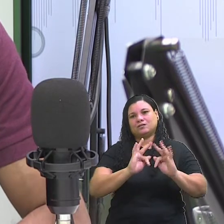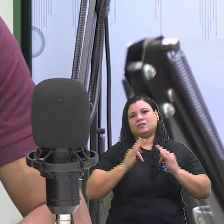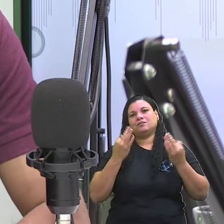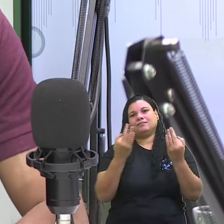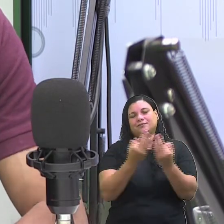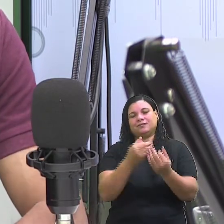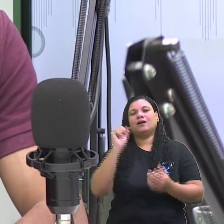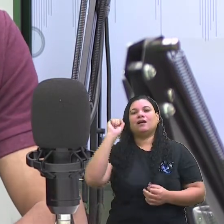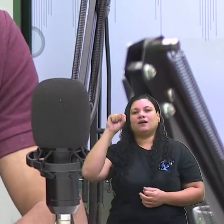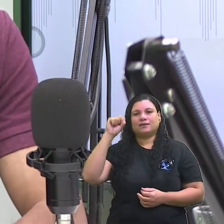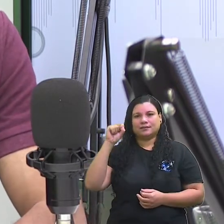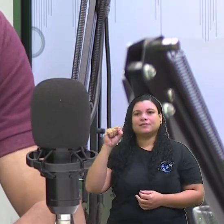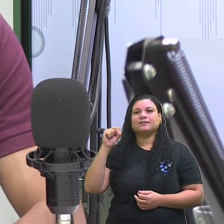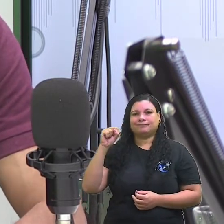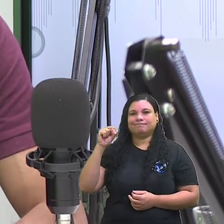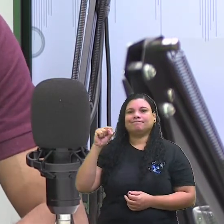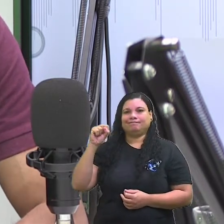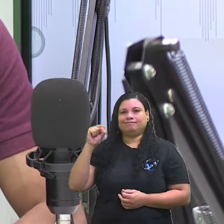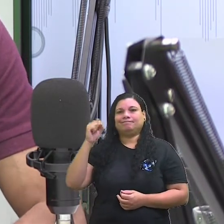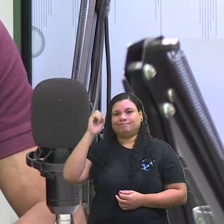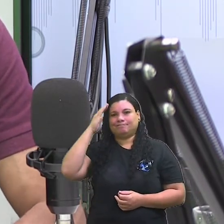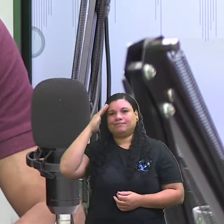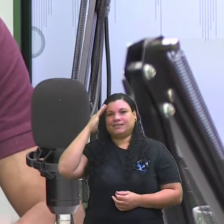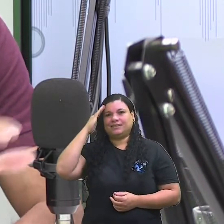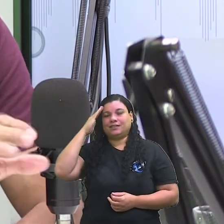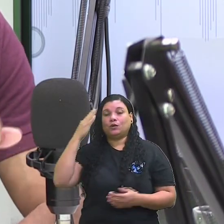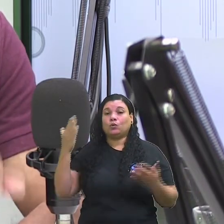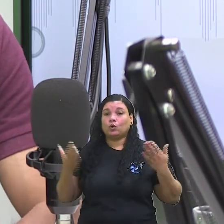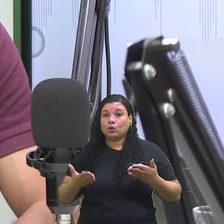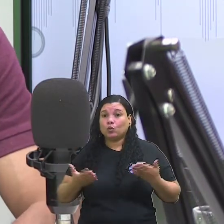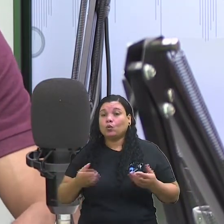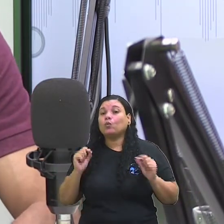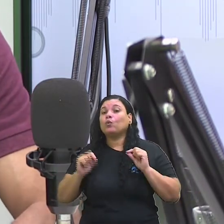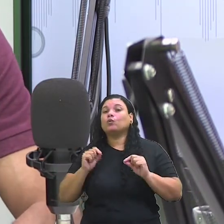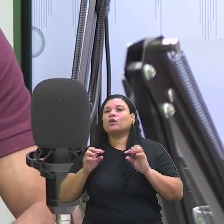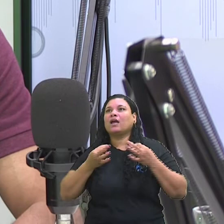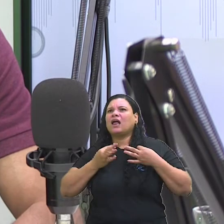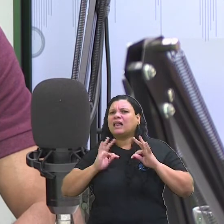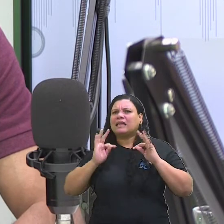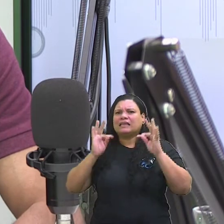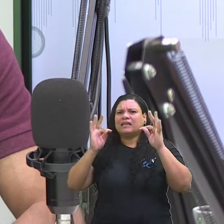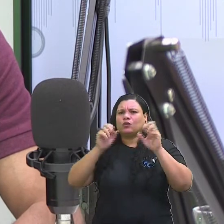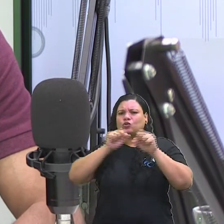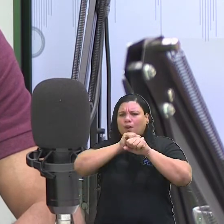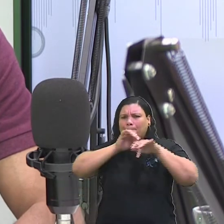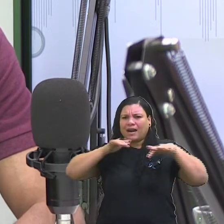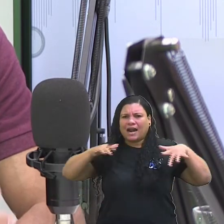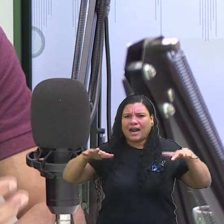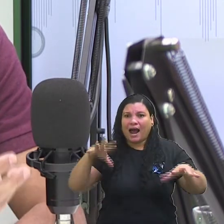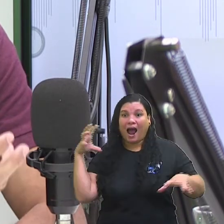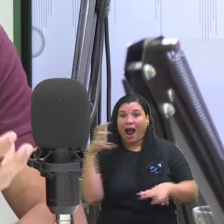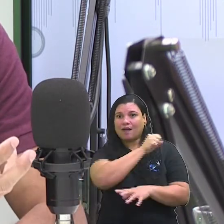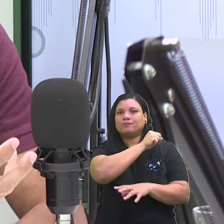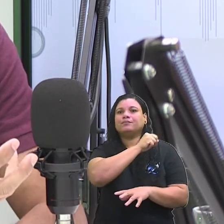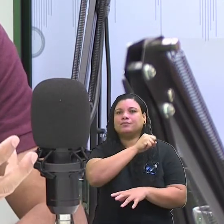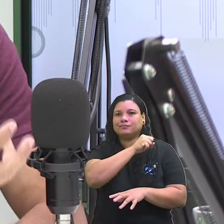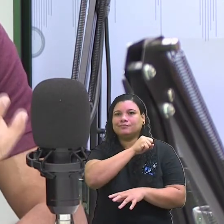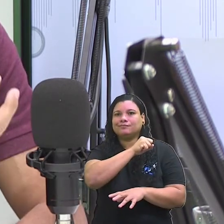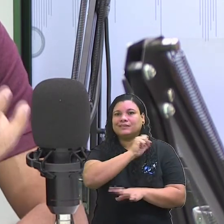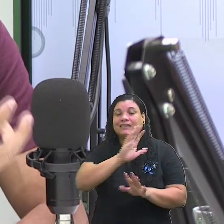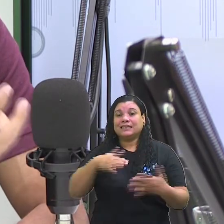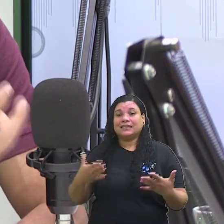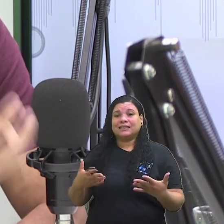altíssima velocidade. Em altíssima velocidade. E o que tem acontecido? Nós estamos cada vez mais perto